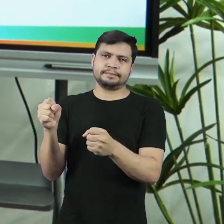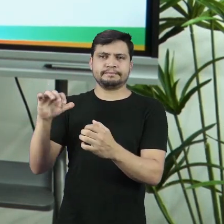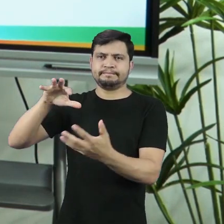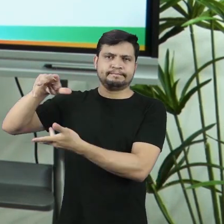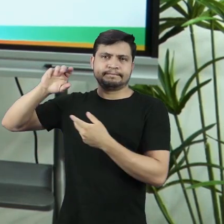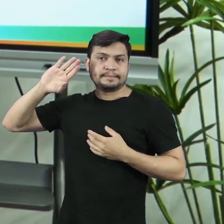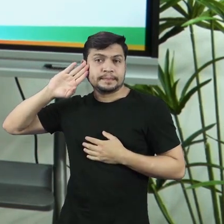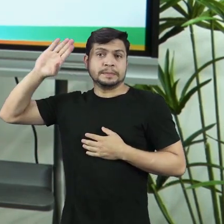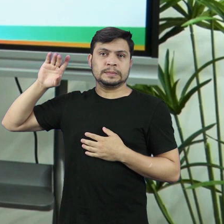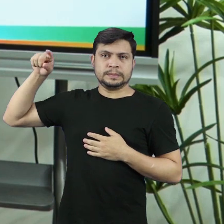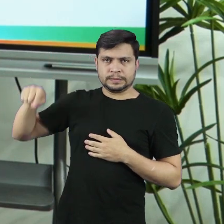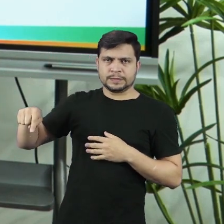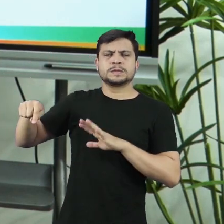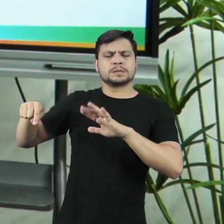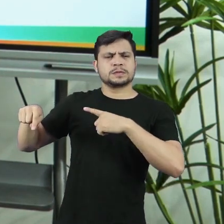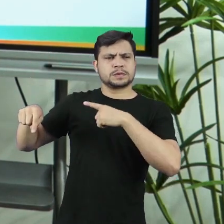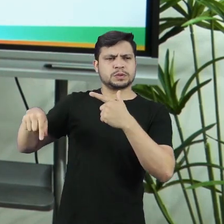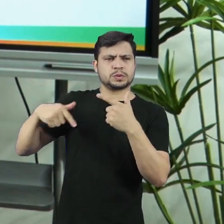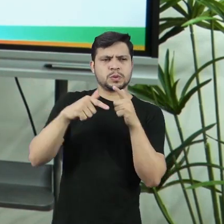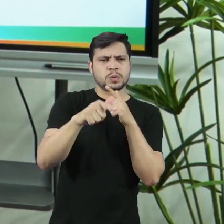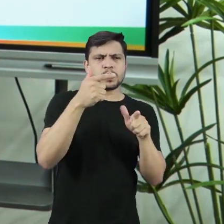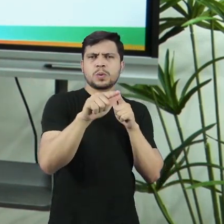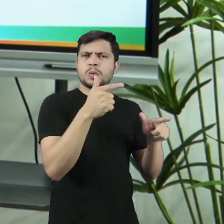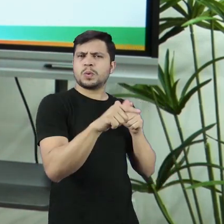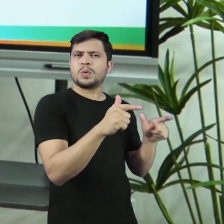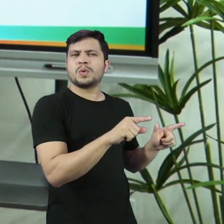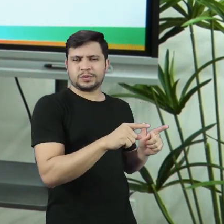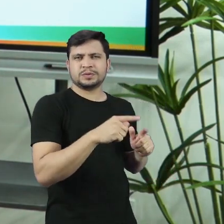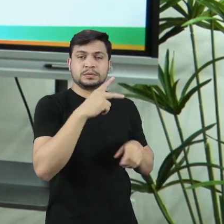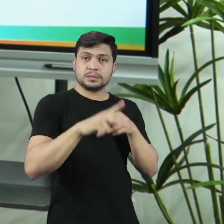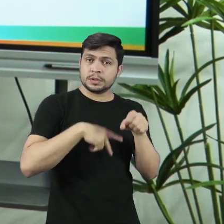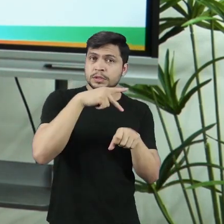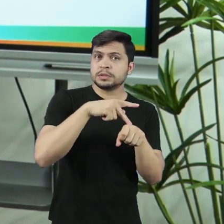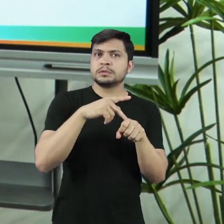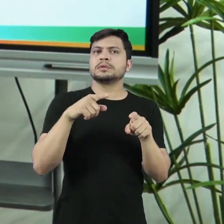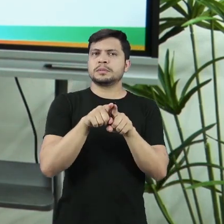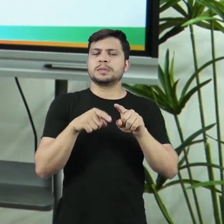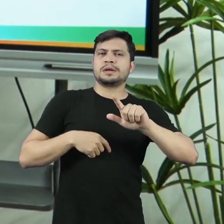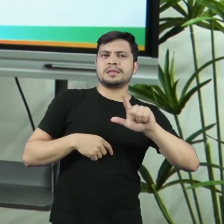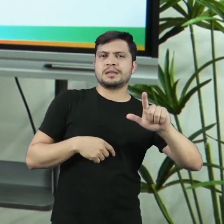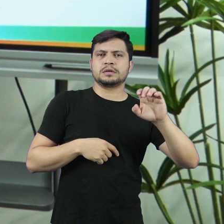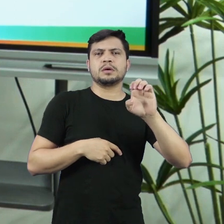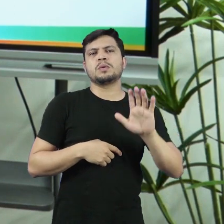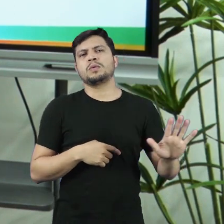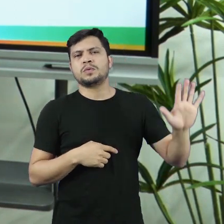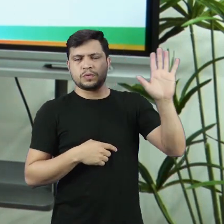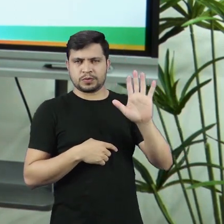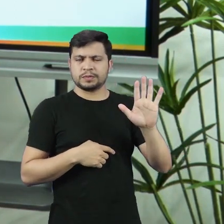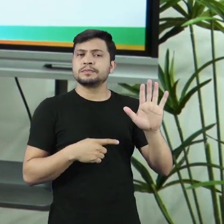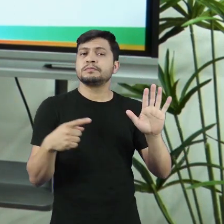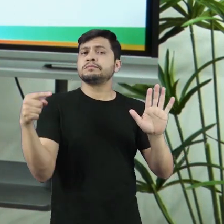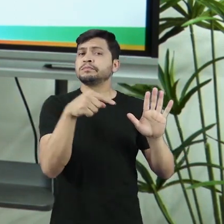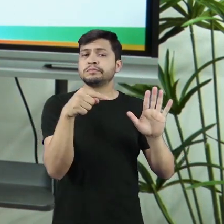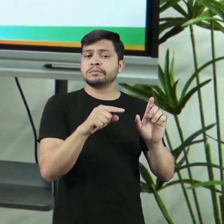não é o único. Em busca dessa hegemonia, existia uma concorrência muito forte do lado do leste europeu. E essa concorrência muito